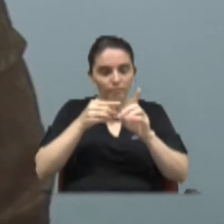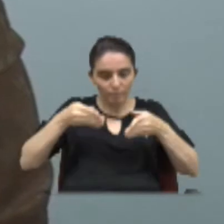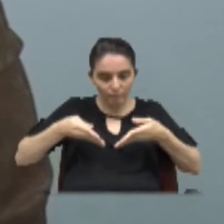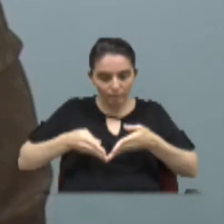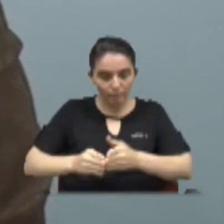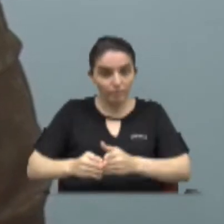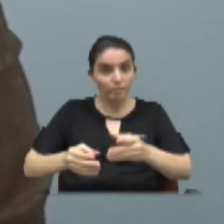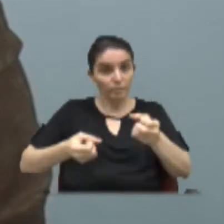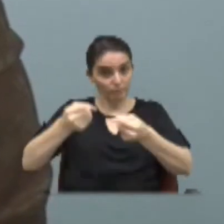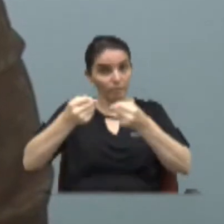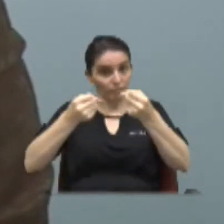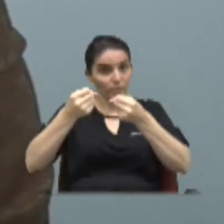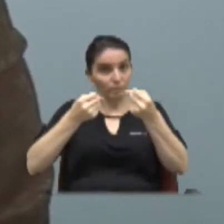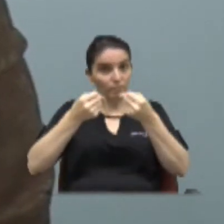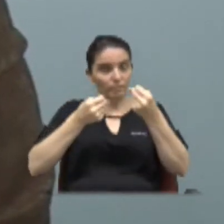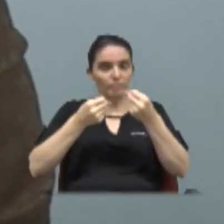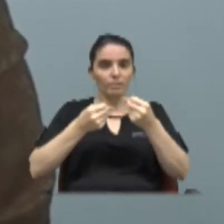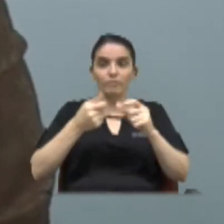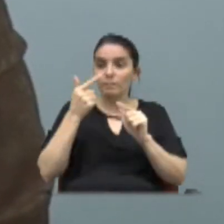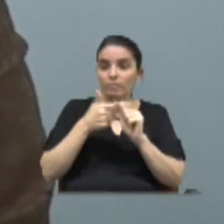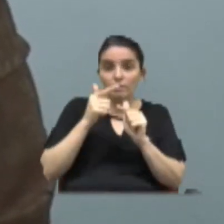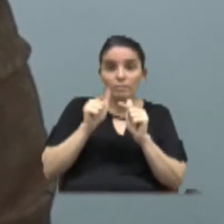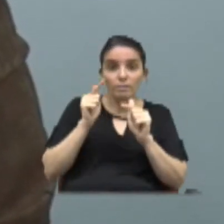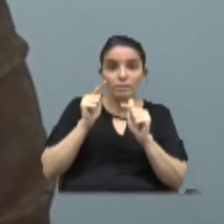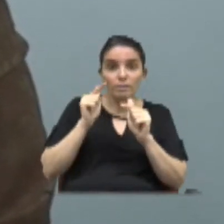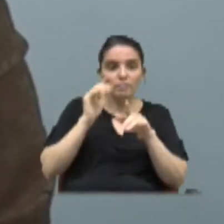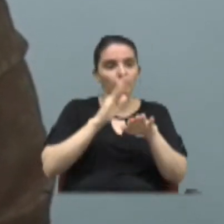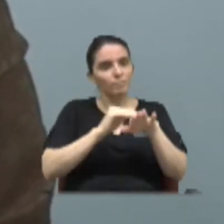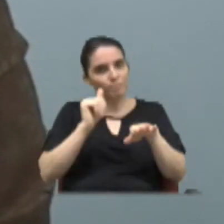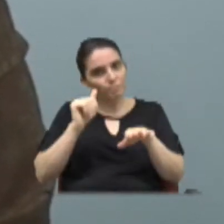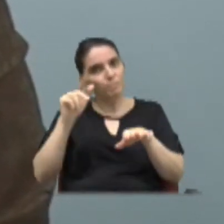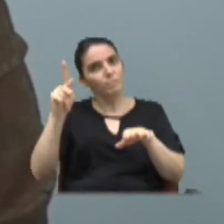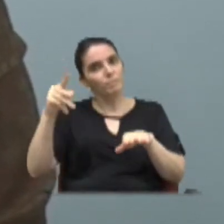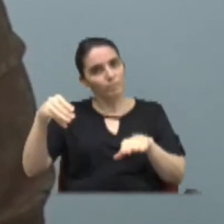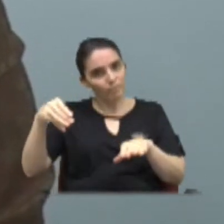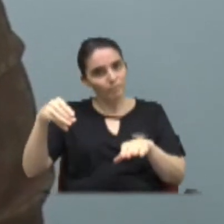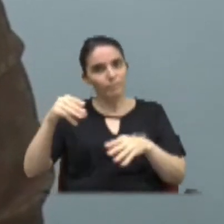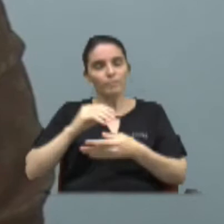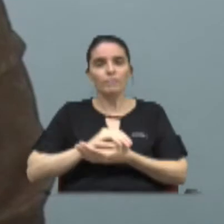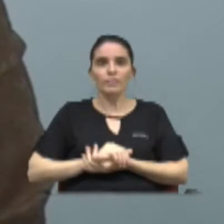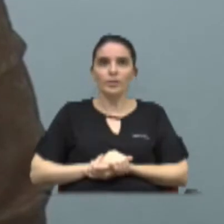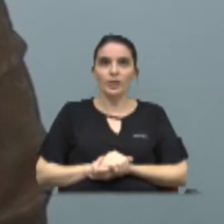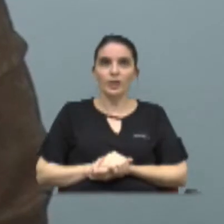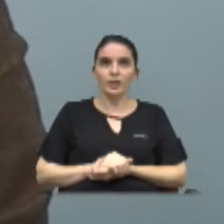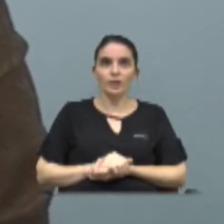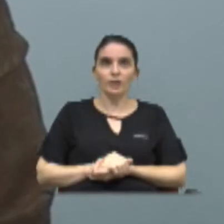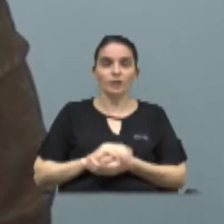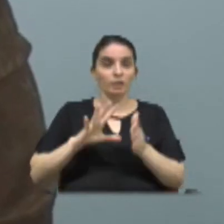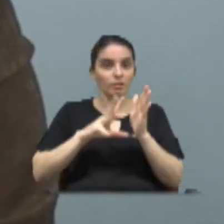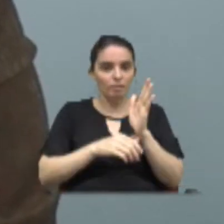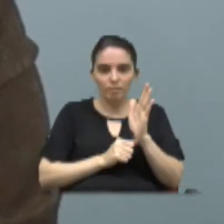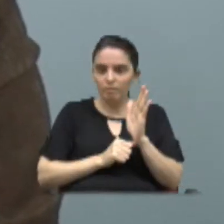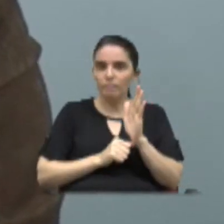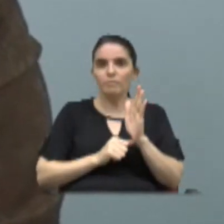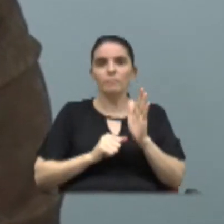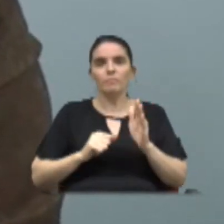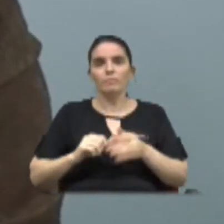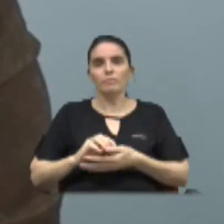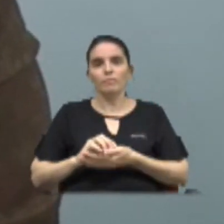carro, qualquer problema a gente lembra realmente da polícia. É um roubo, é um